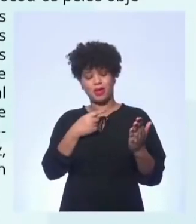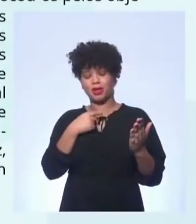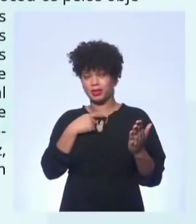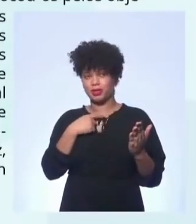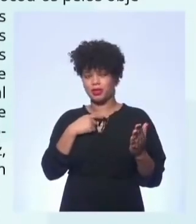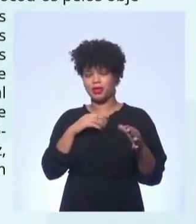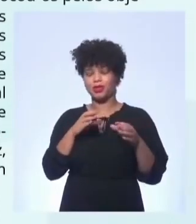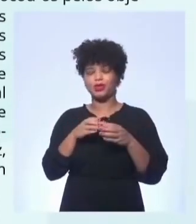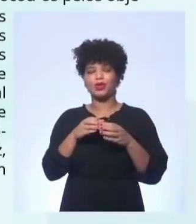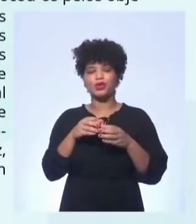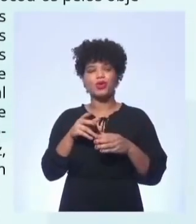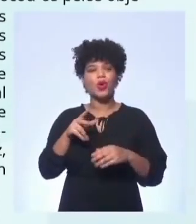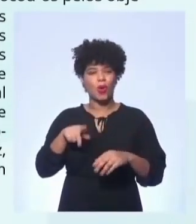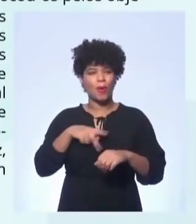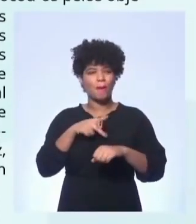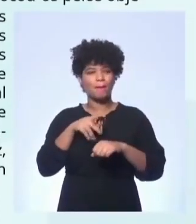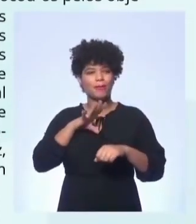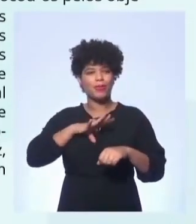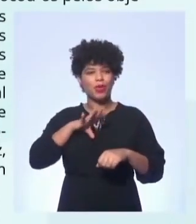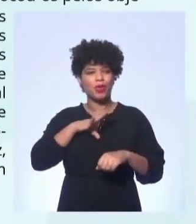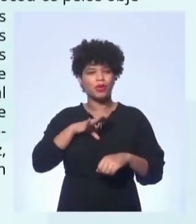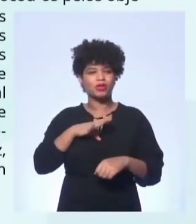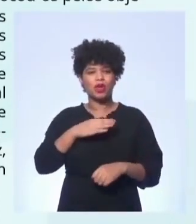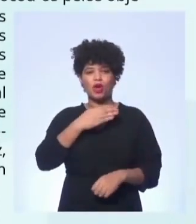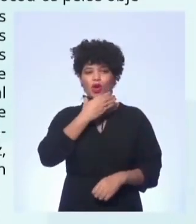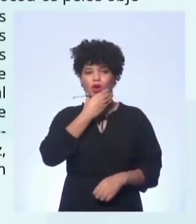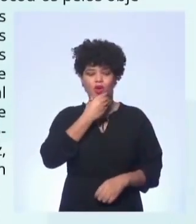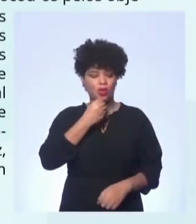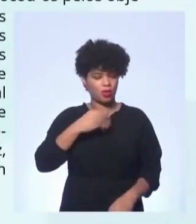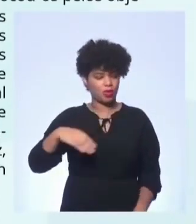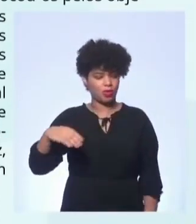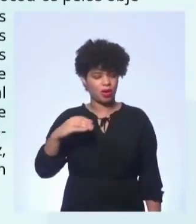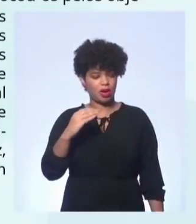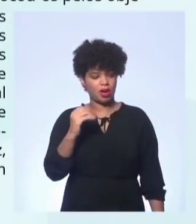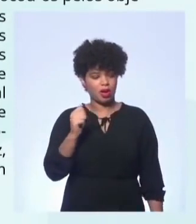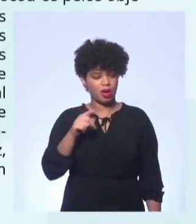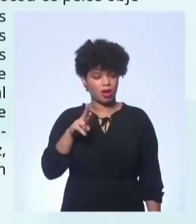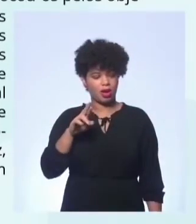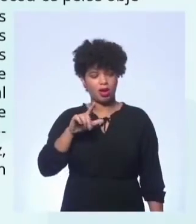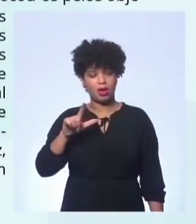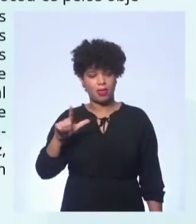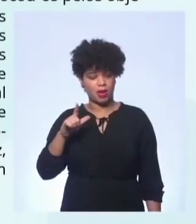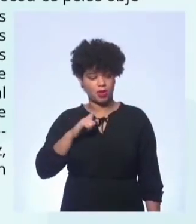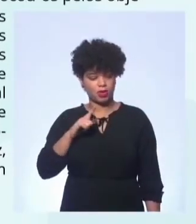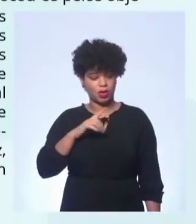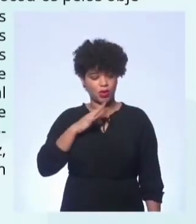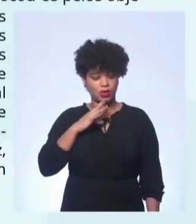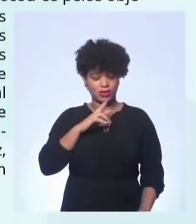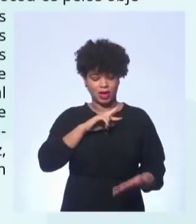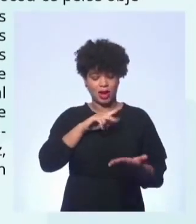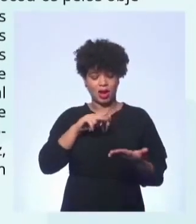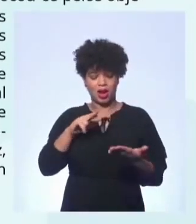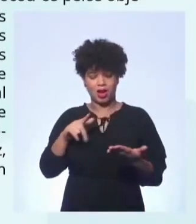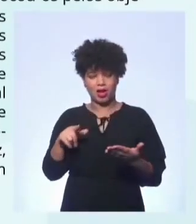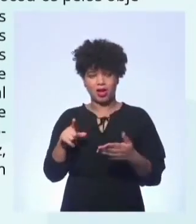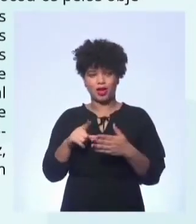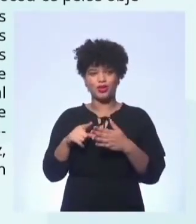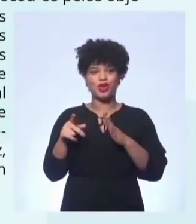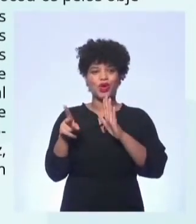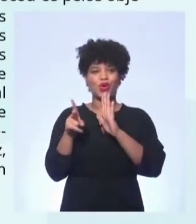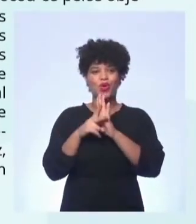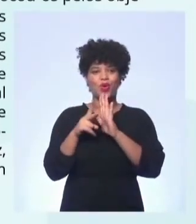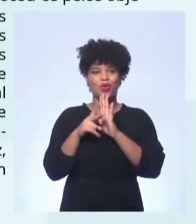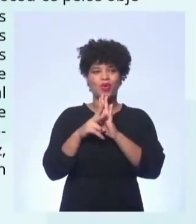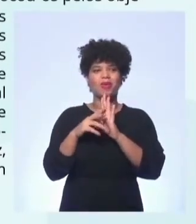aos portugueses o fato de Cabral estar vestindo todas as vestimentas e adorno aos quais